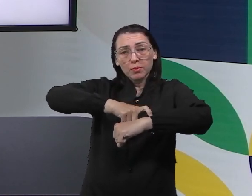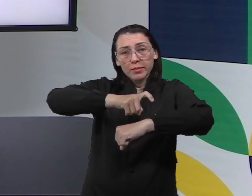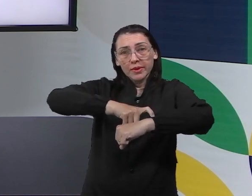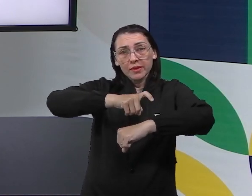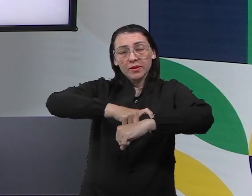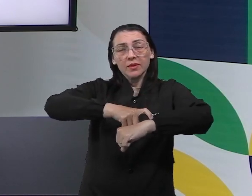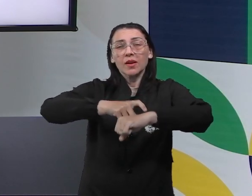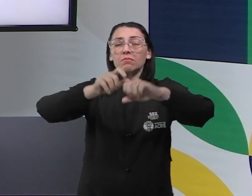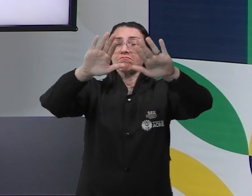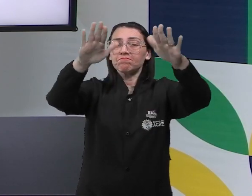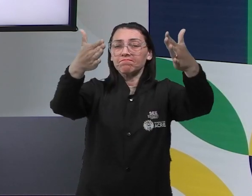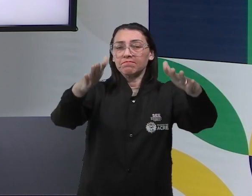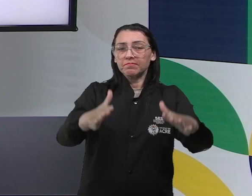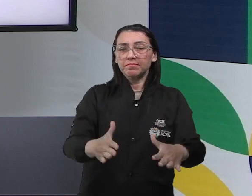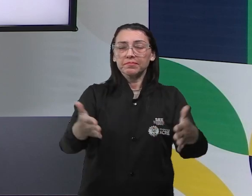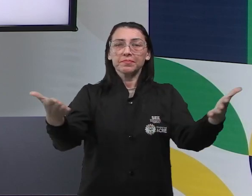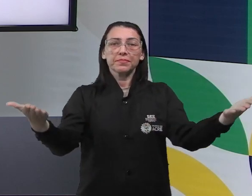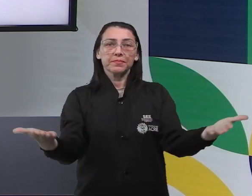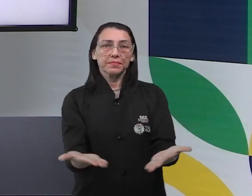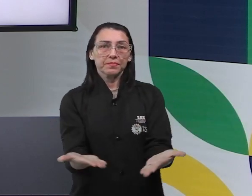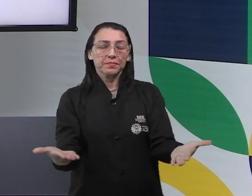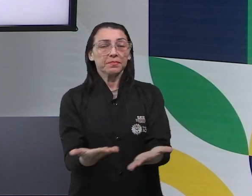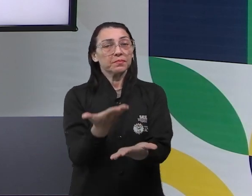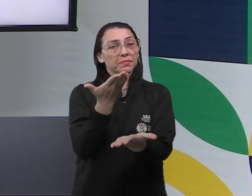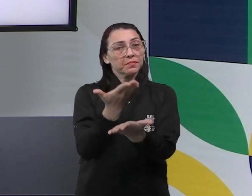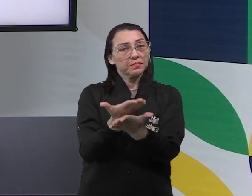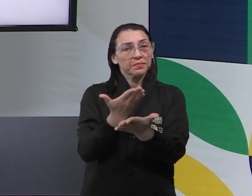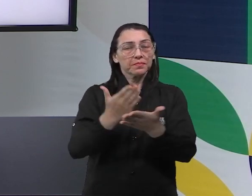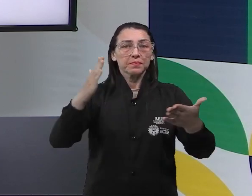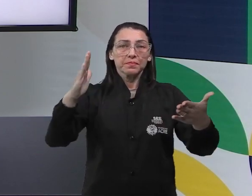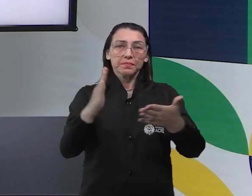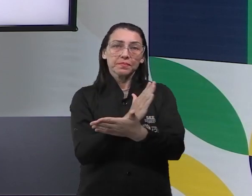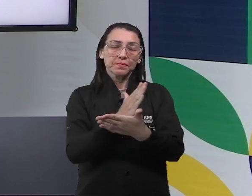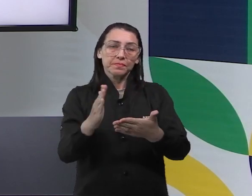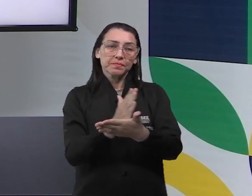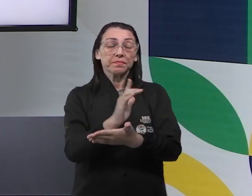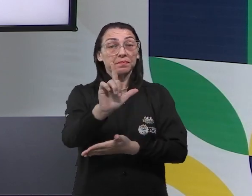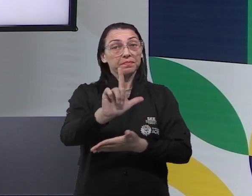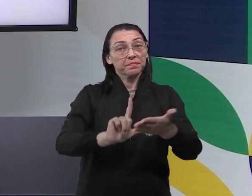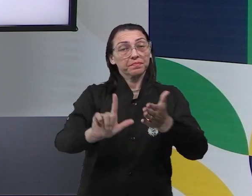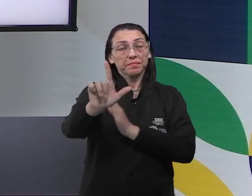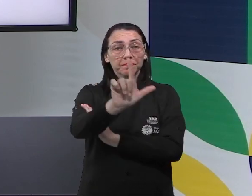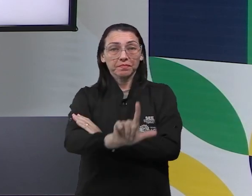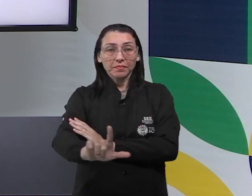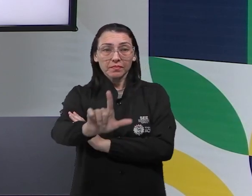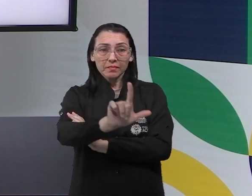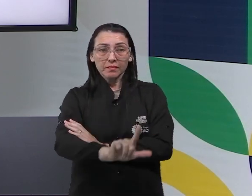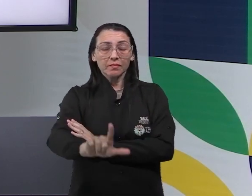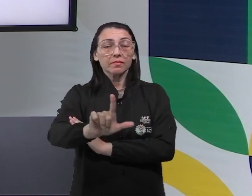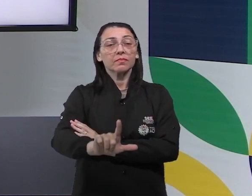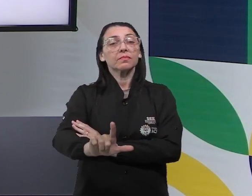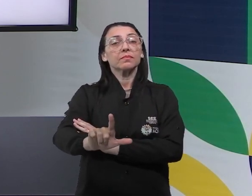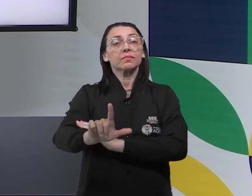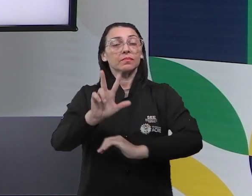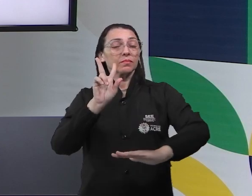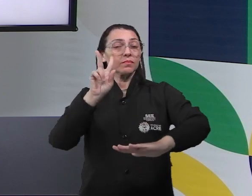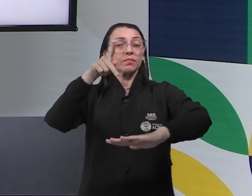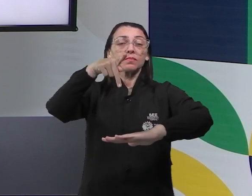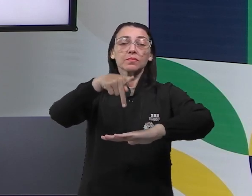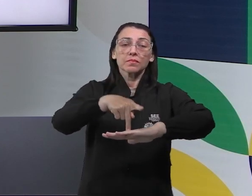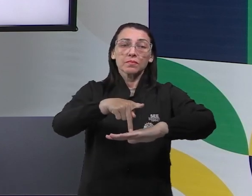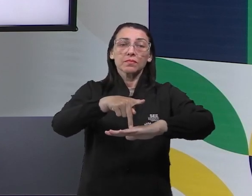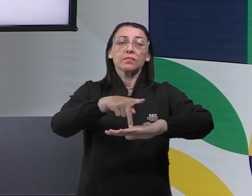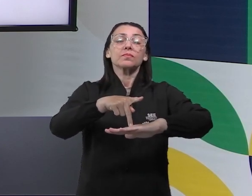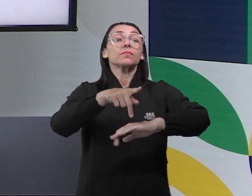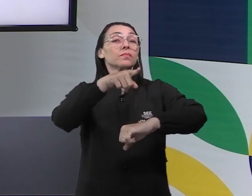Então, a gente vai analisar agora, nessa aula, algumas obras literárias e os seus escritores, de acordo